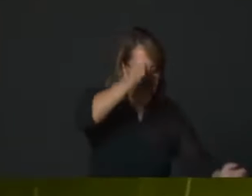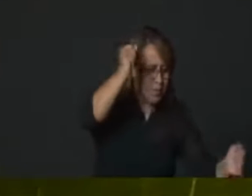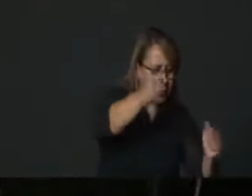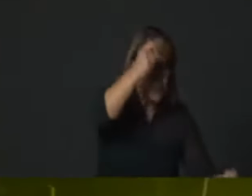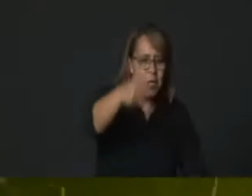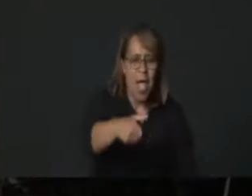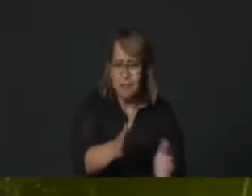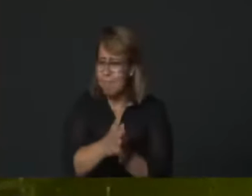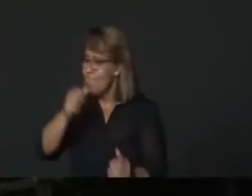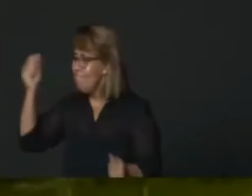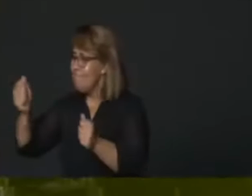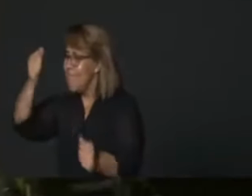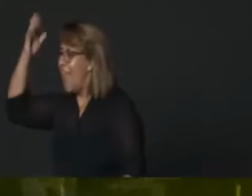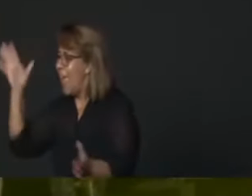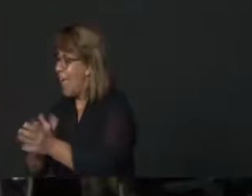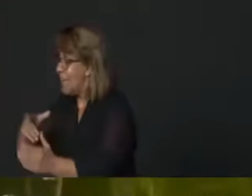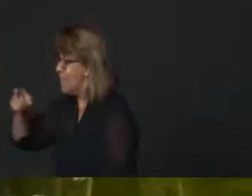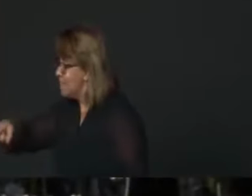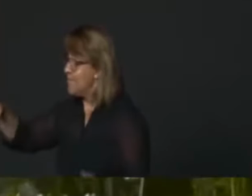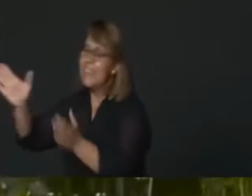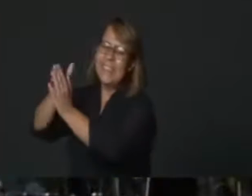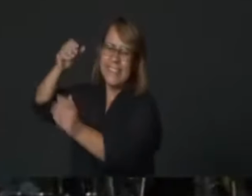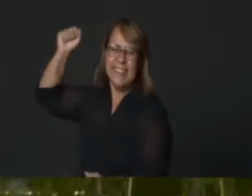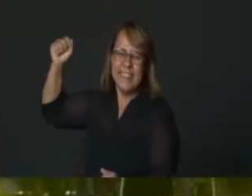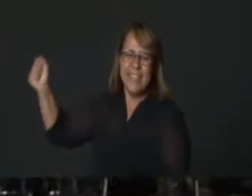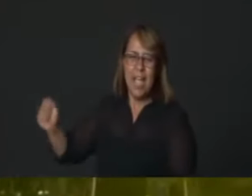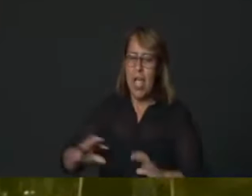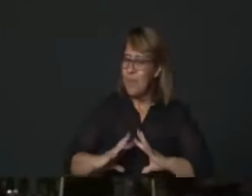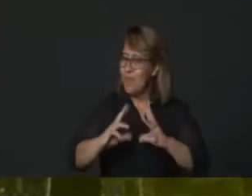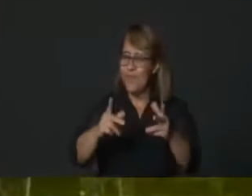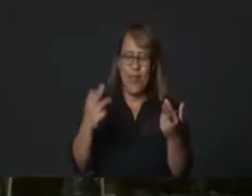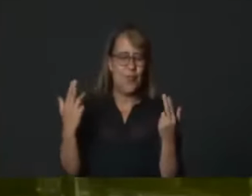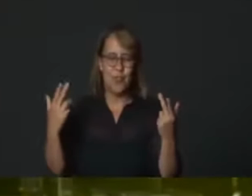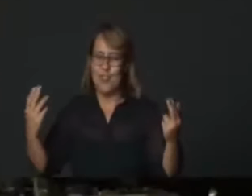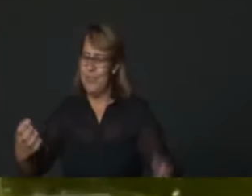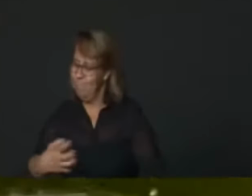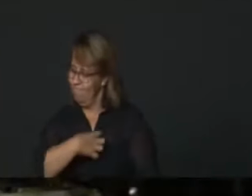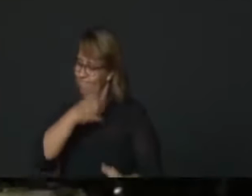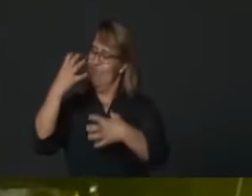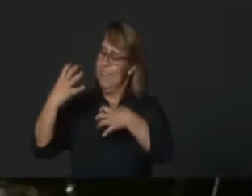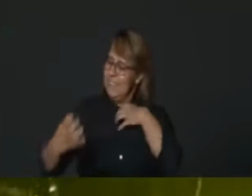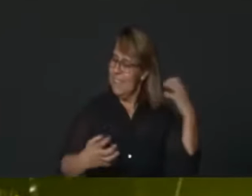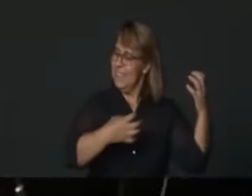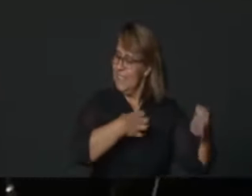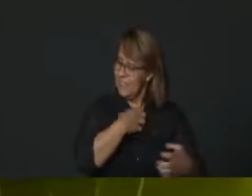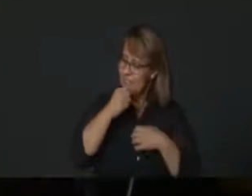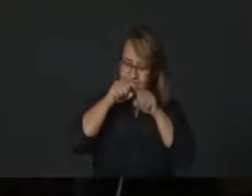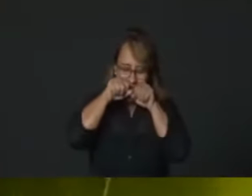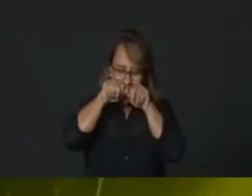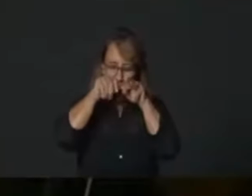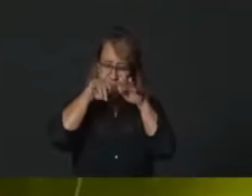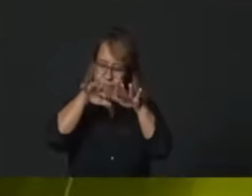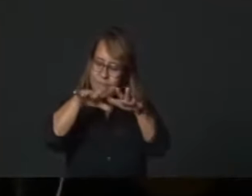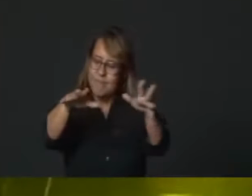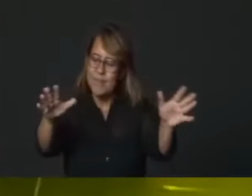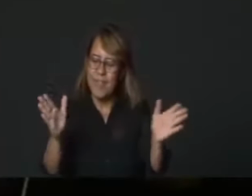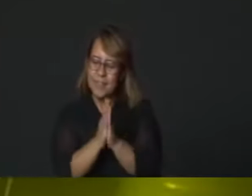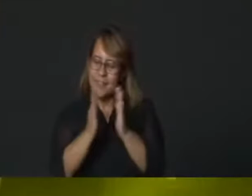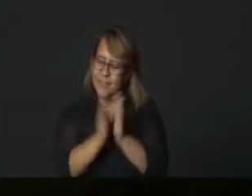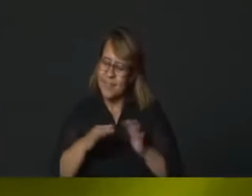glória e aleluia de lá filho dados e bolos com Abreu do na cor